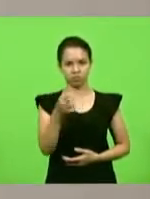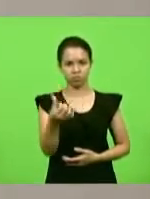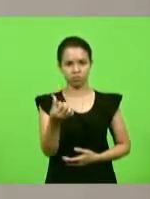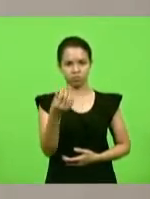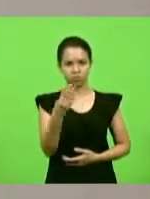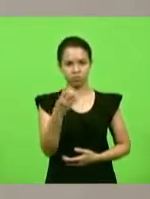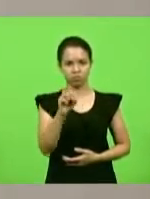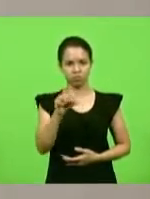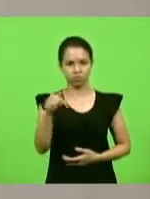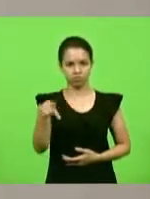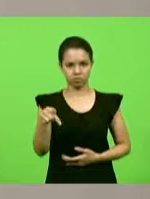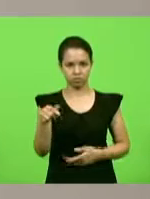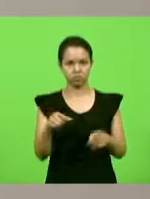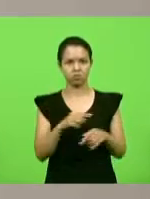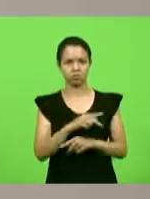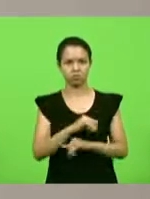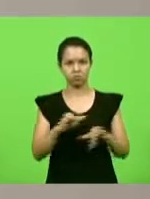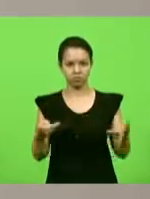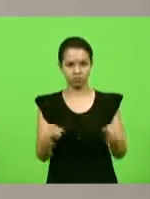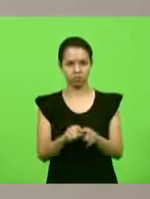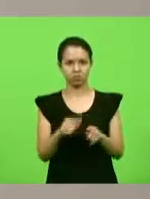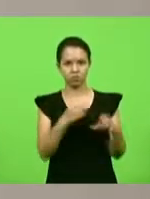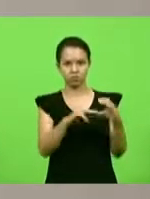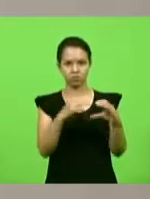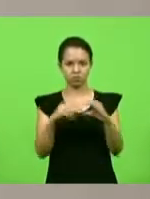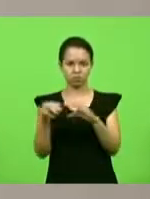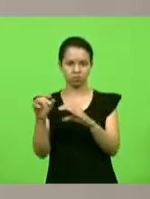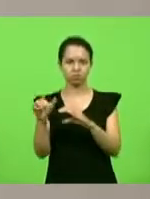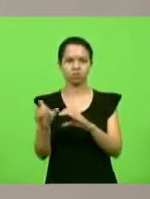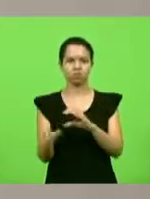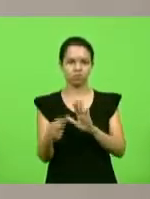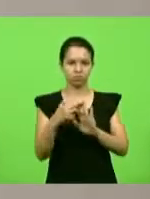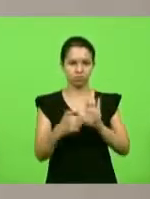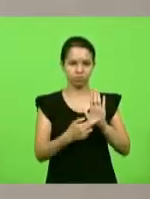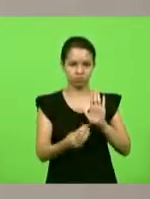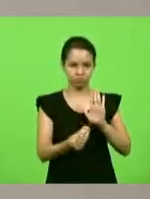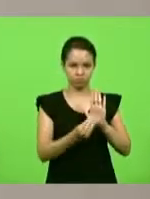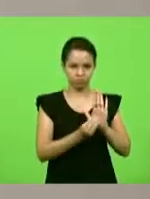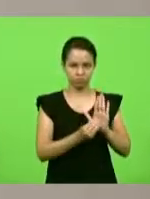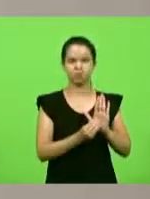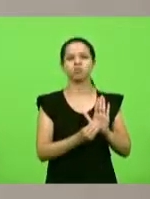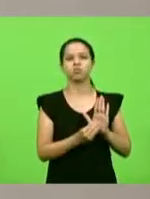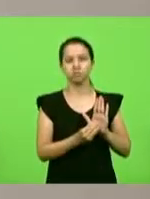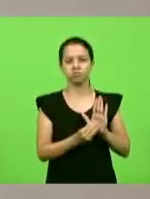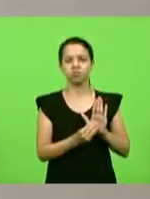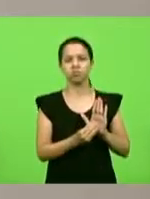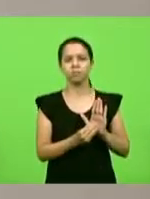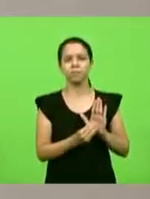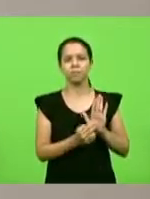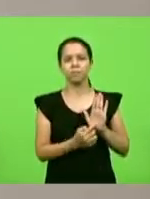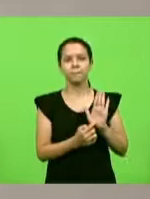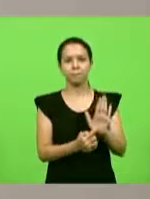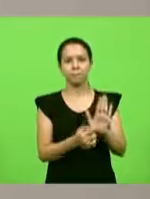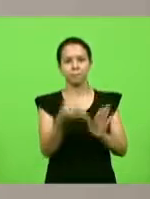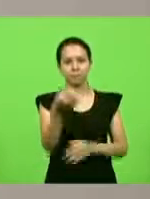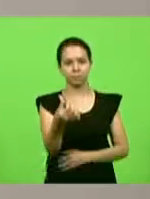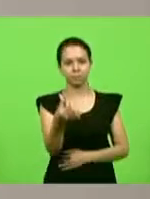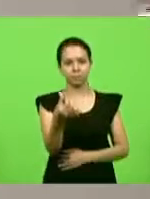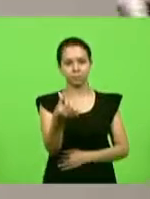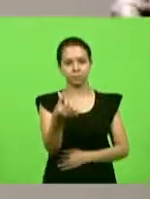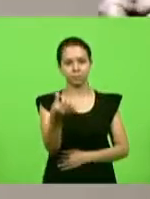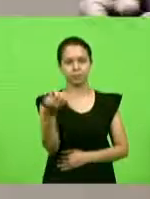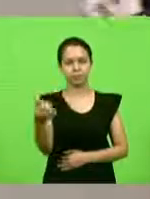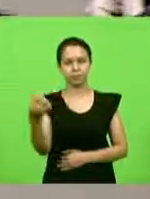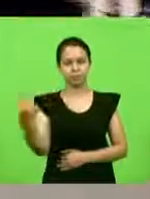487. Esta presidência comunica que encaminhará aos destinatários, conforme determina o regimento interno, as seguintes indicações. Indicações 661